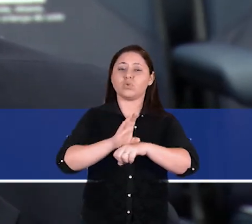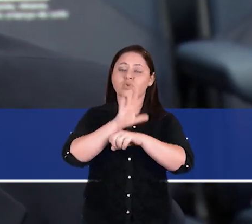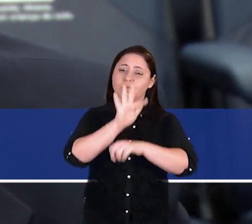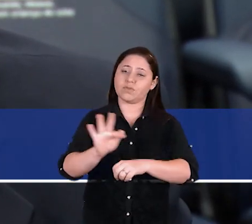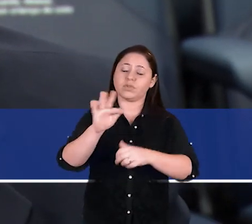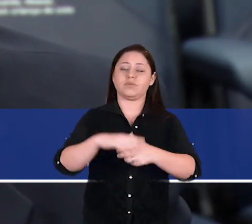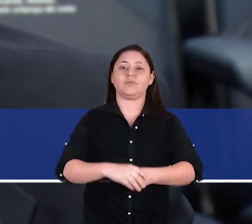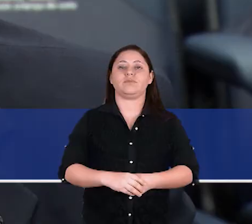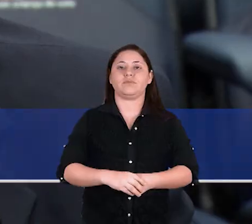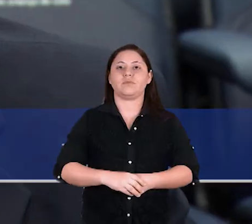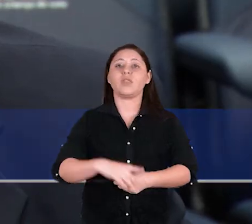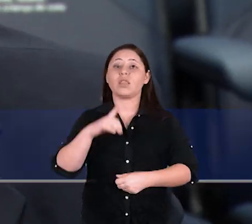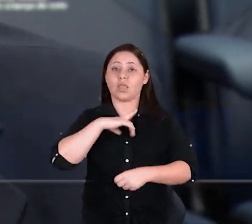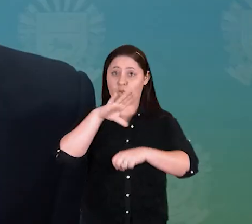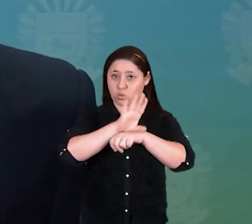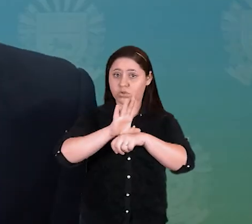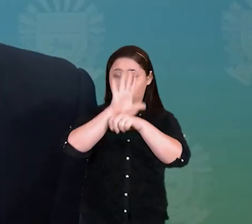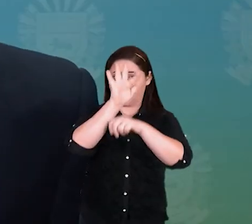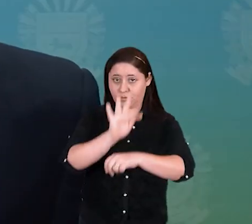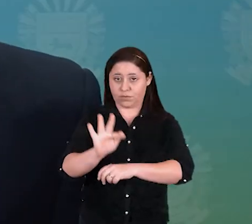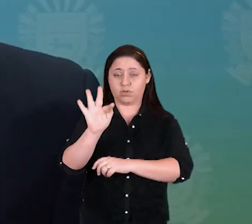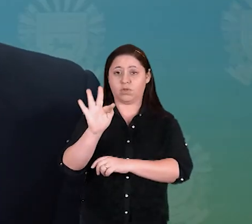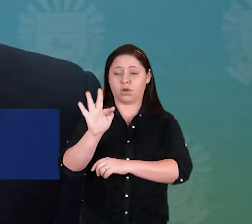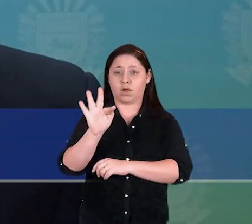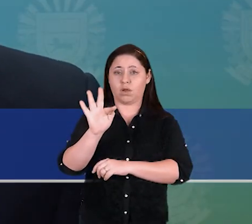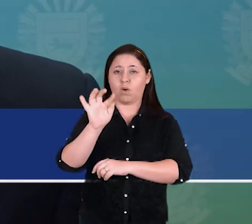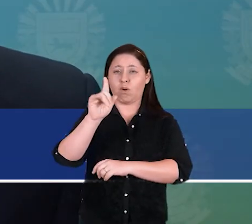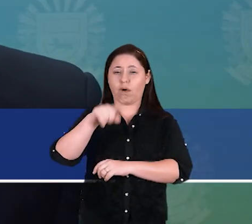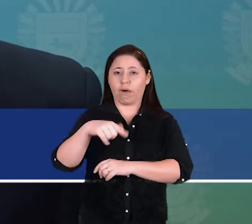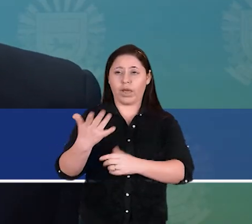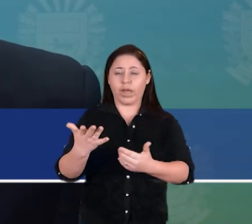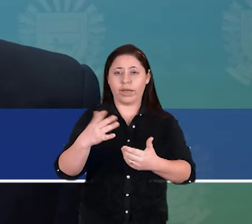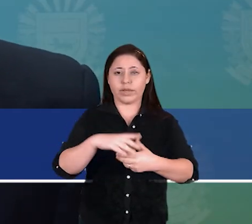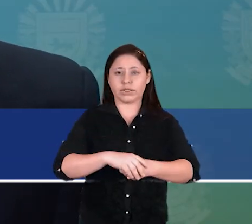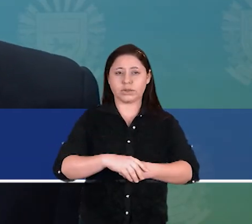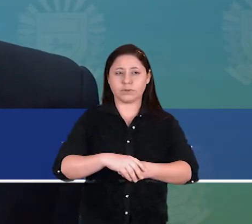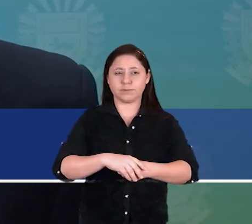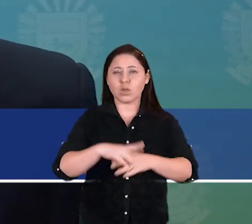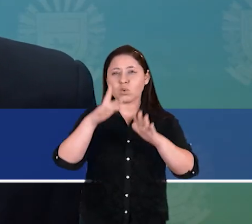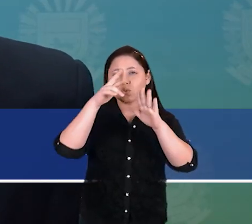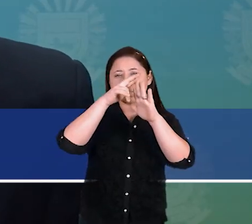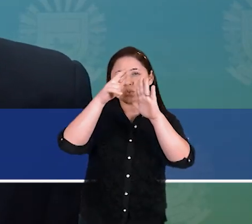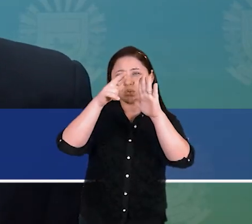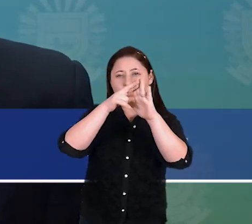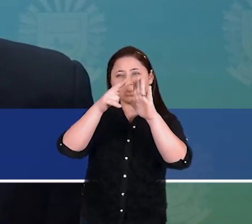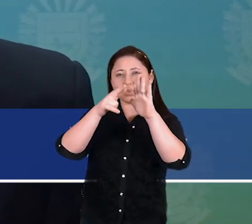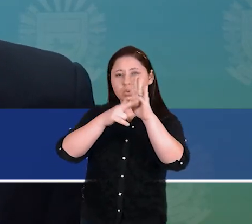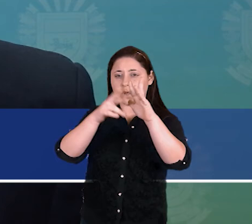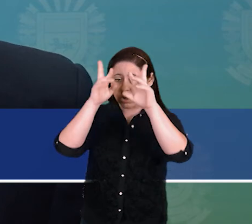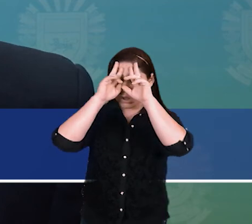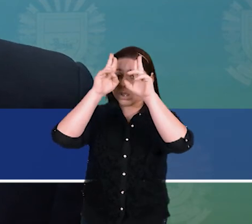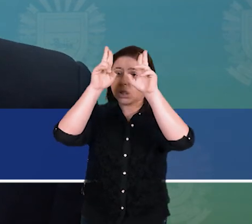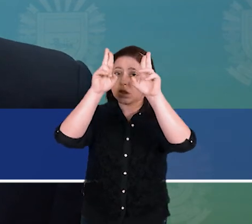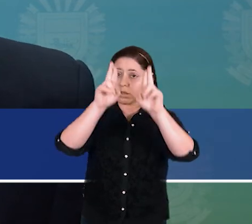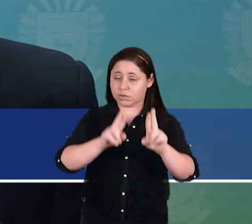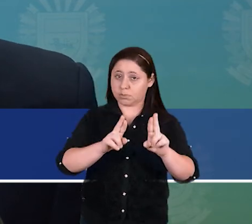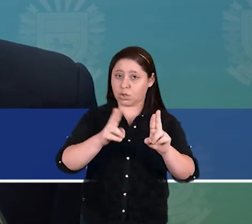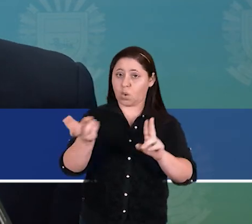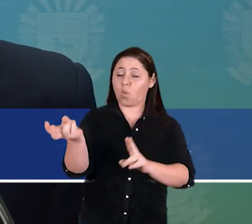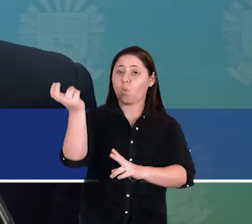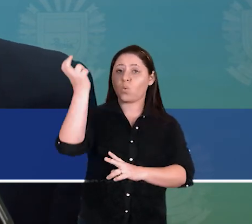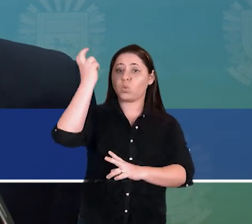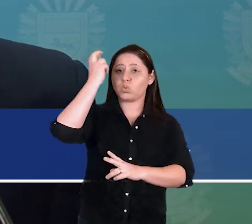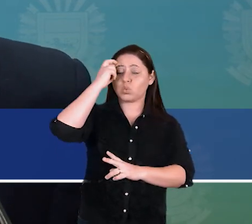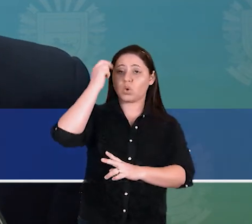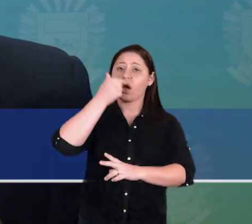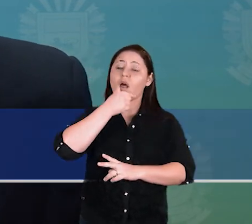bem como da Constituição Federal. Nós temos na Constituição Federal aqueles princípios de